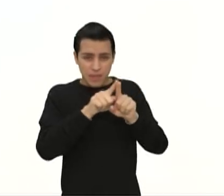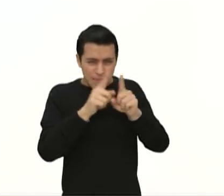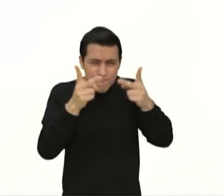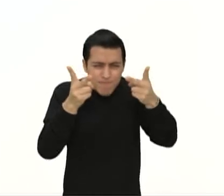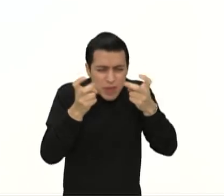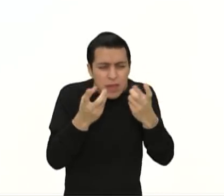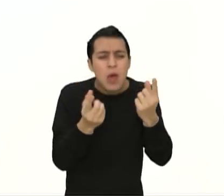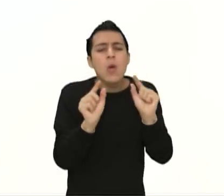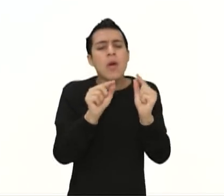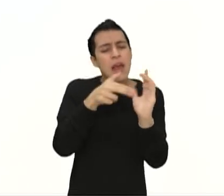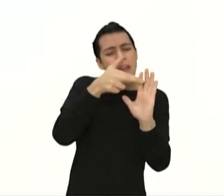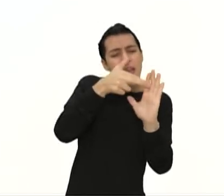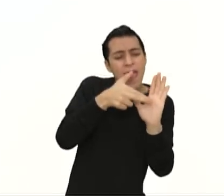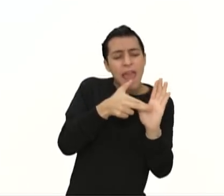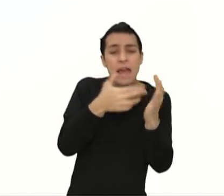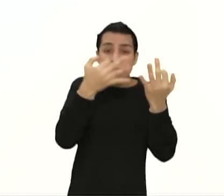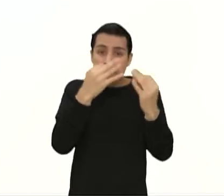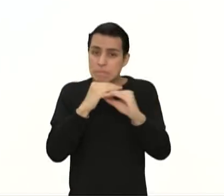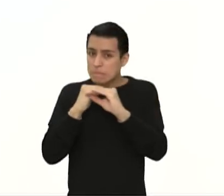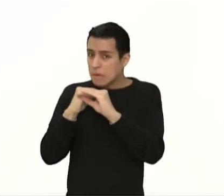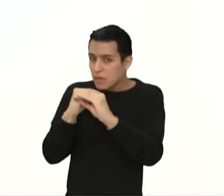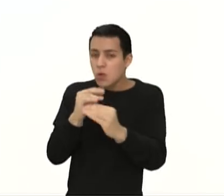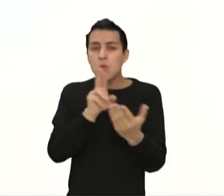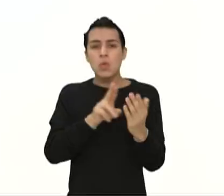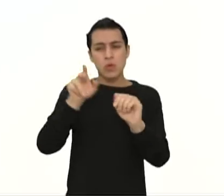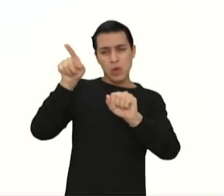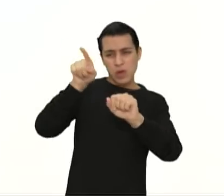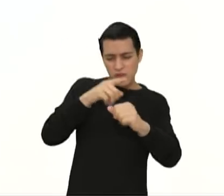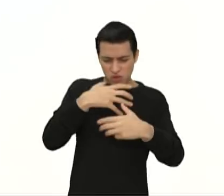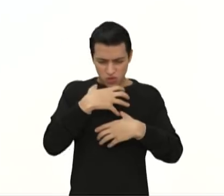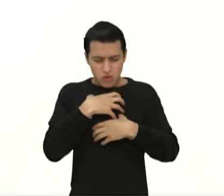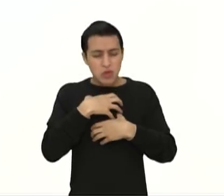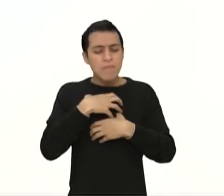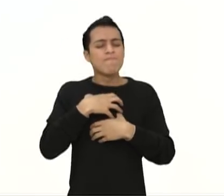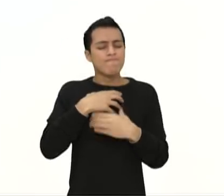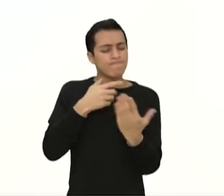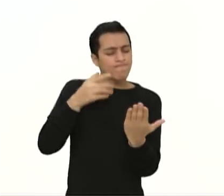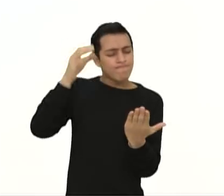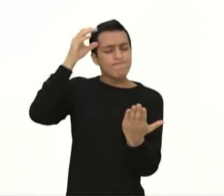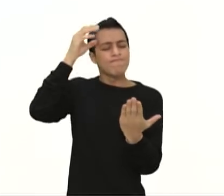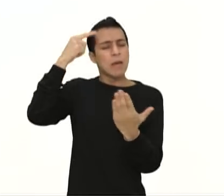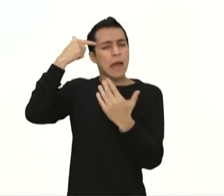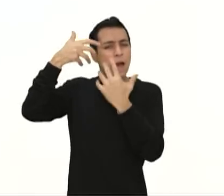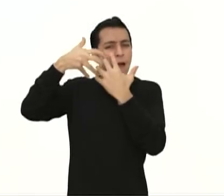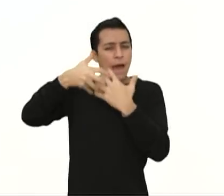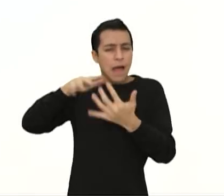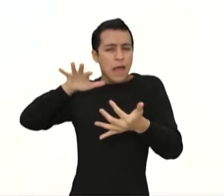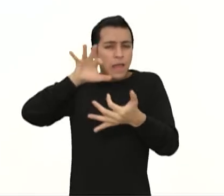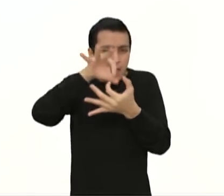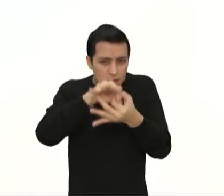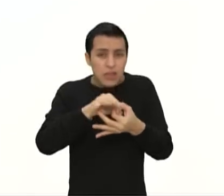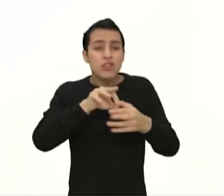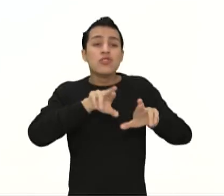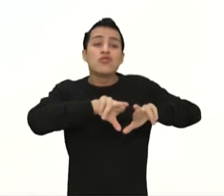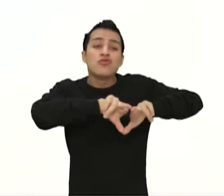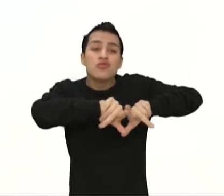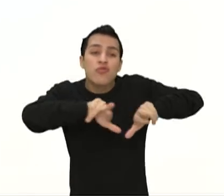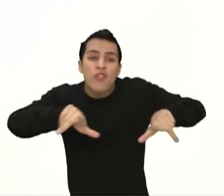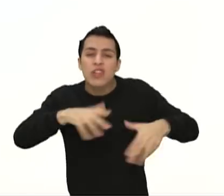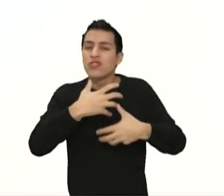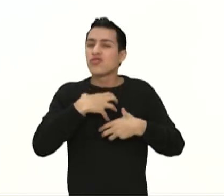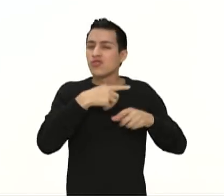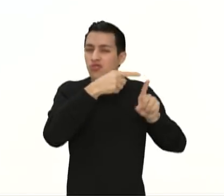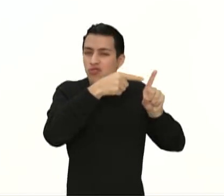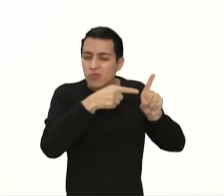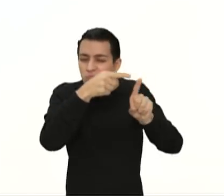norma padrão de uso da crase de forma consciente e reflexiva em diferentes